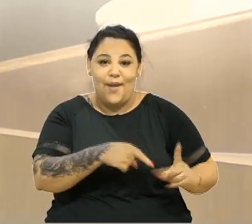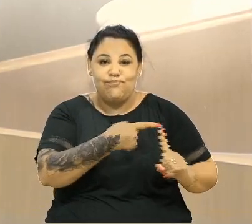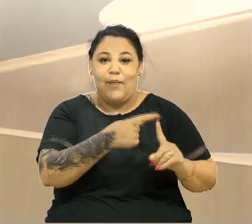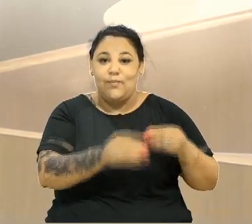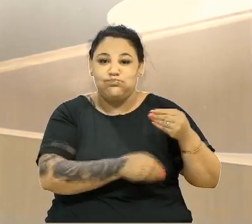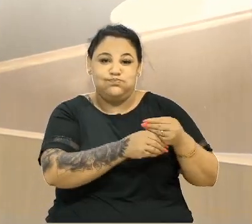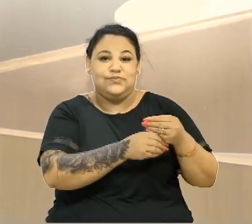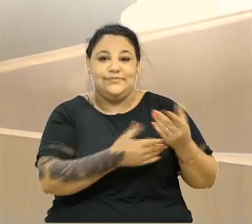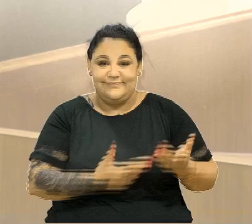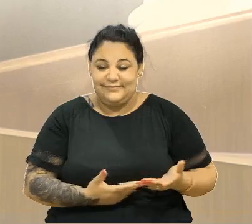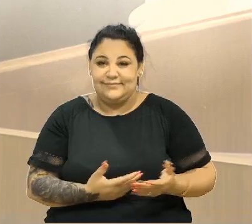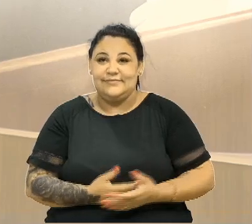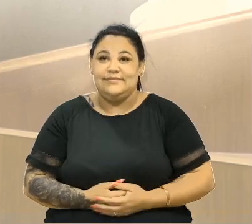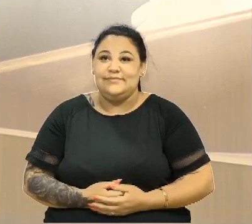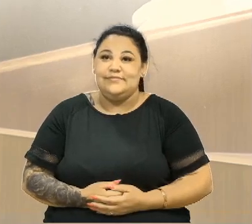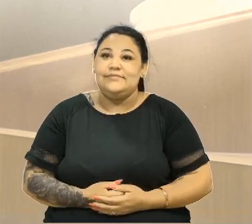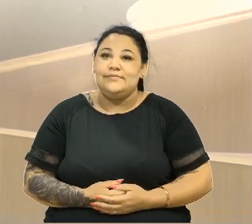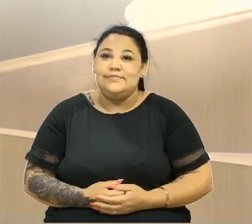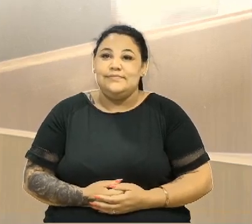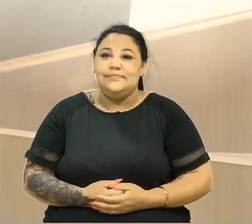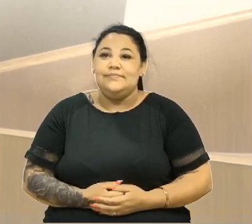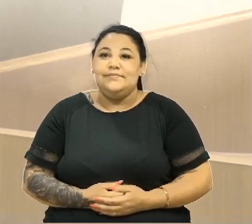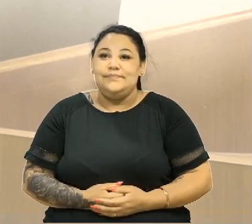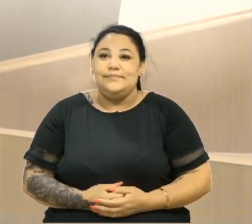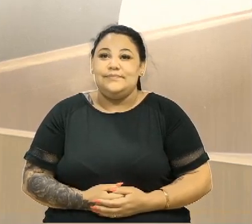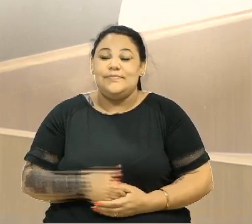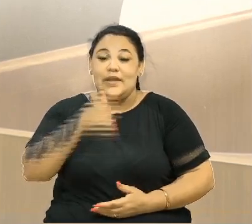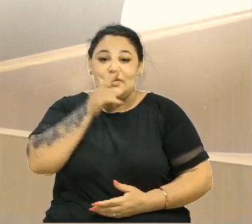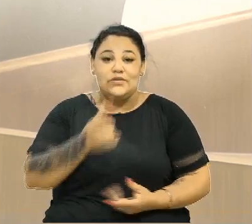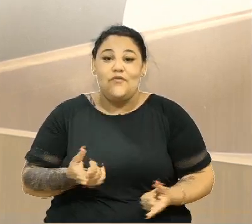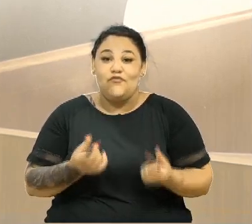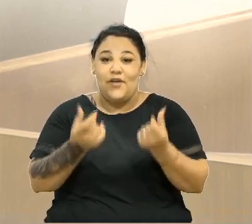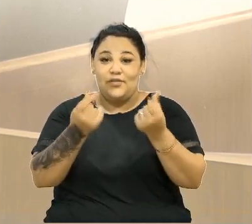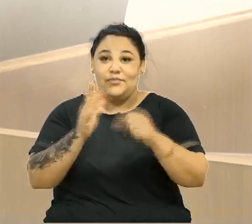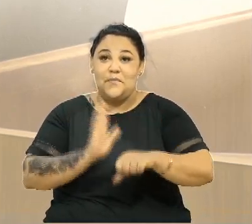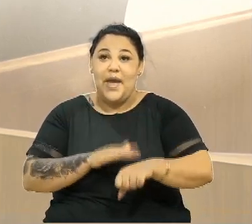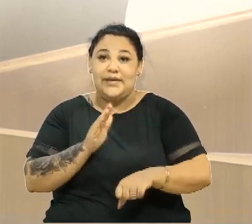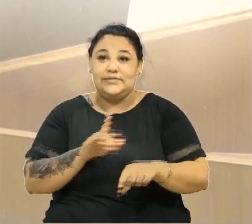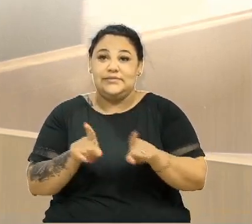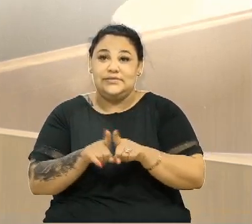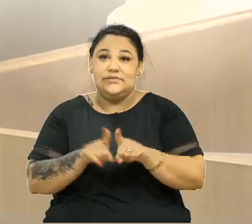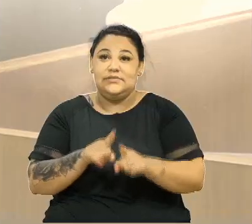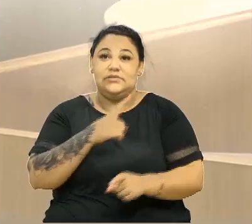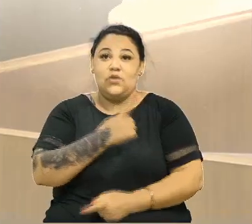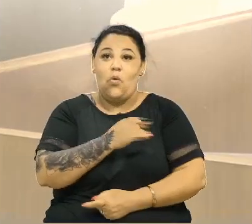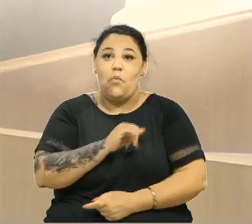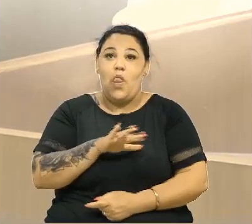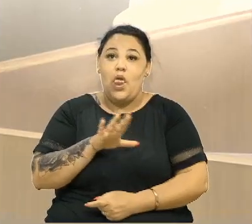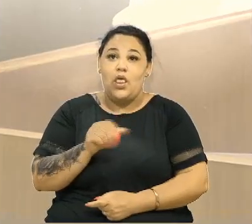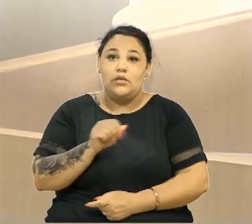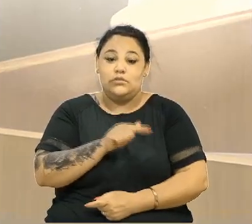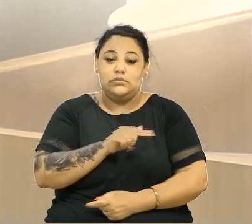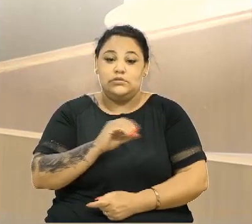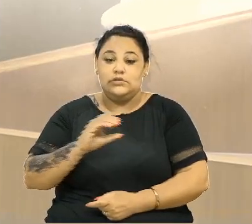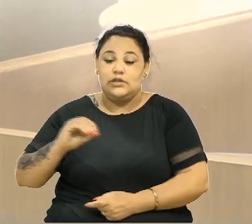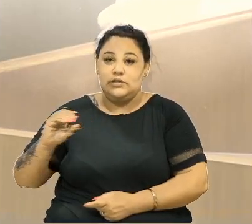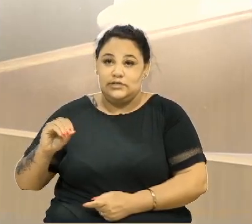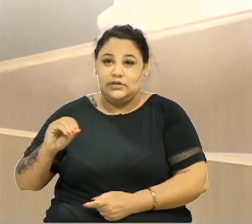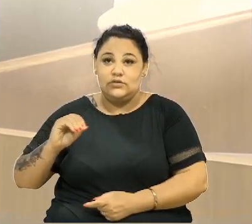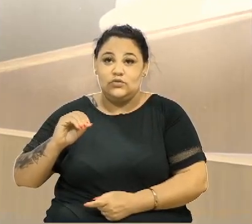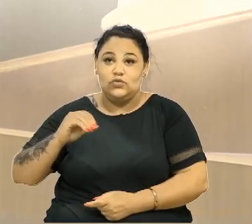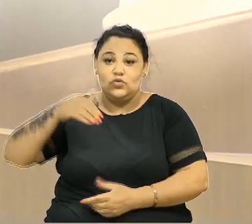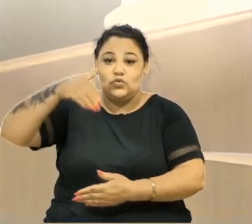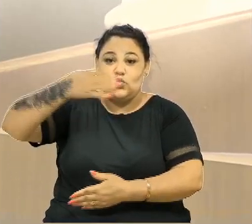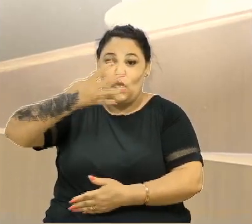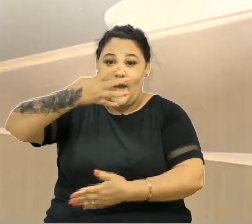Então, tem que ficar entre os primeiros para conseguir um valor a mais aí, além do 1.700.000 que será dividido entre os 4 mais votados,